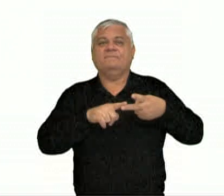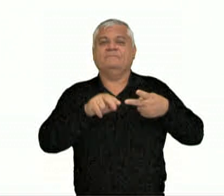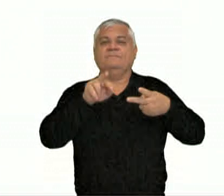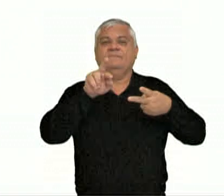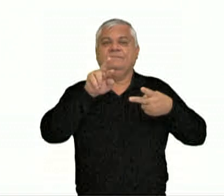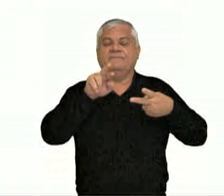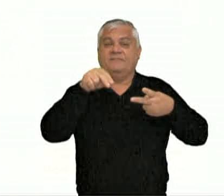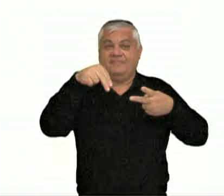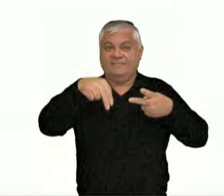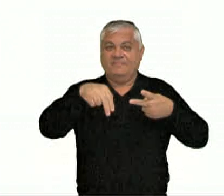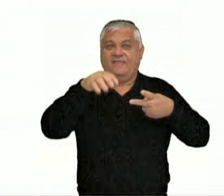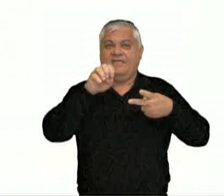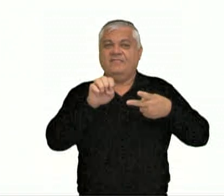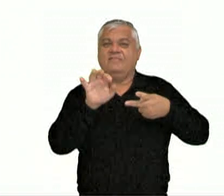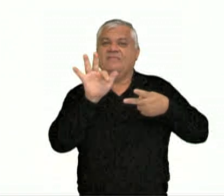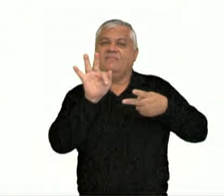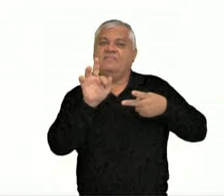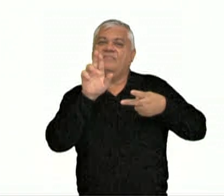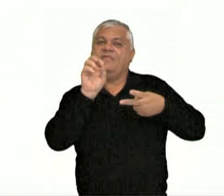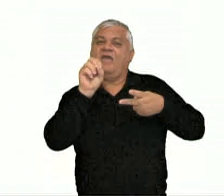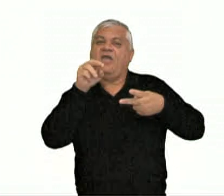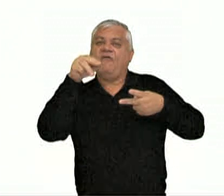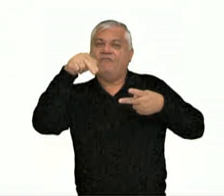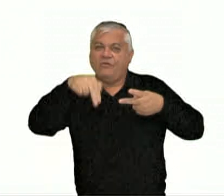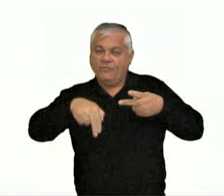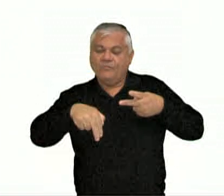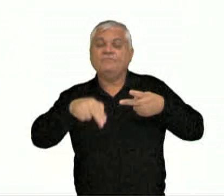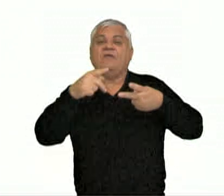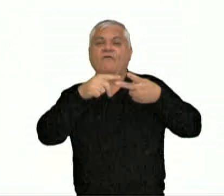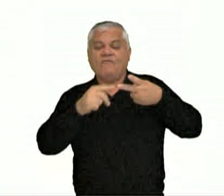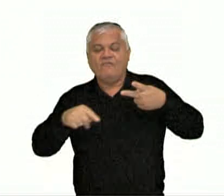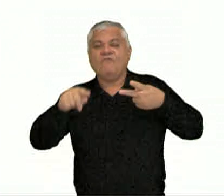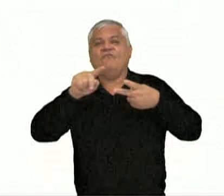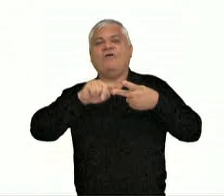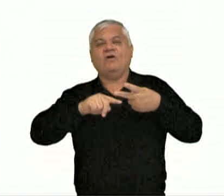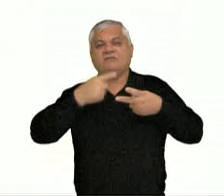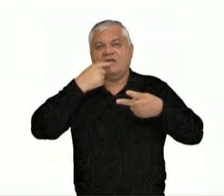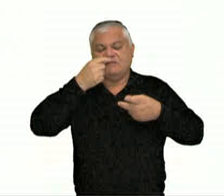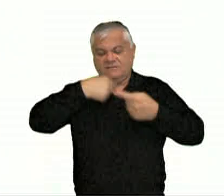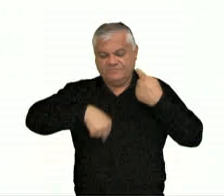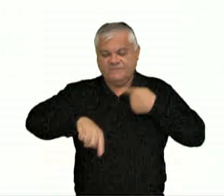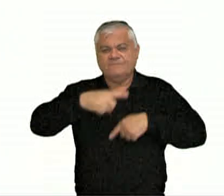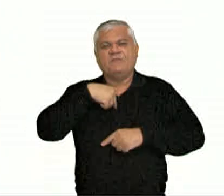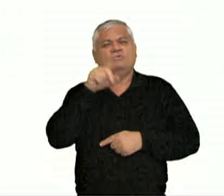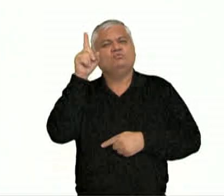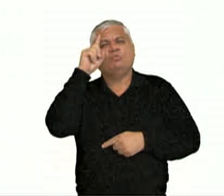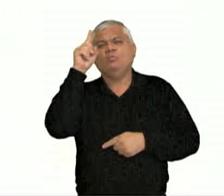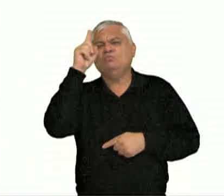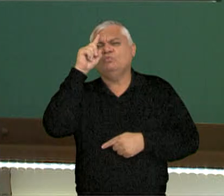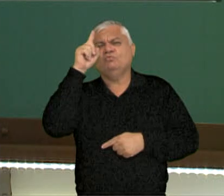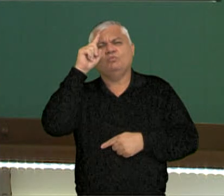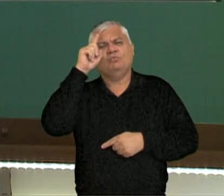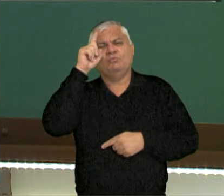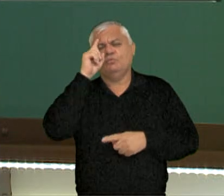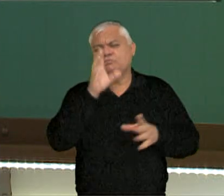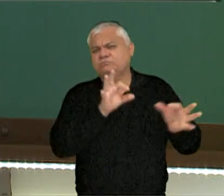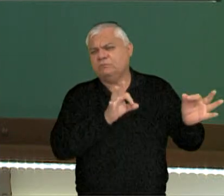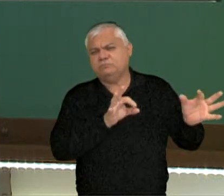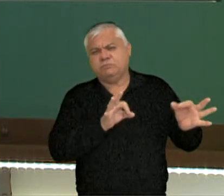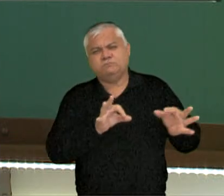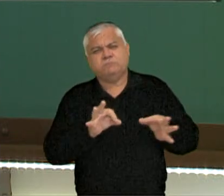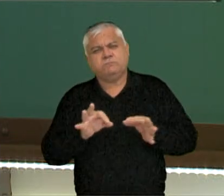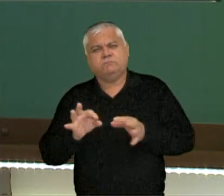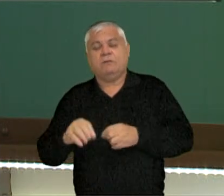vai voltar então para a corrente sanguínea. Então o corpo filtra diariamente o sangue, tá? Quem faz isso são